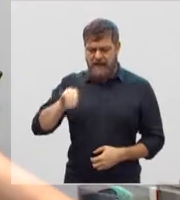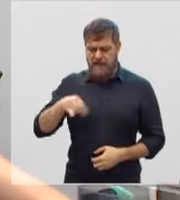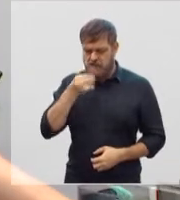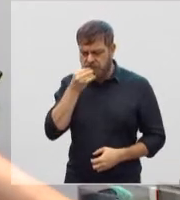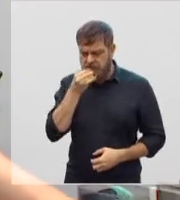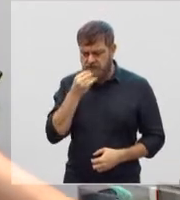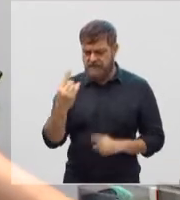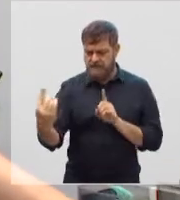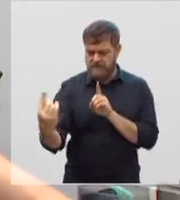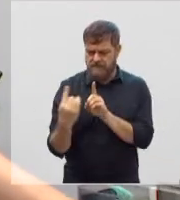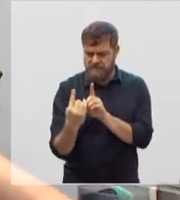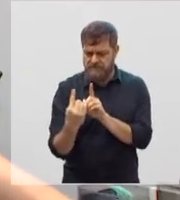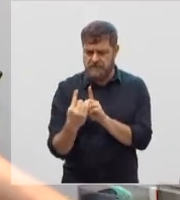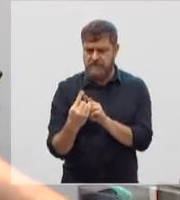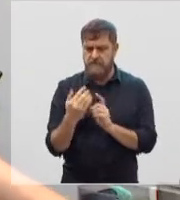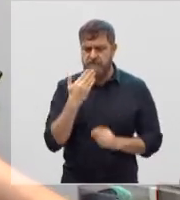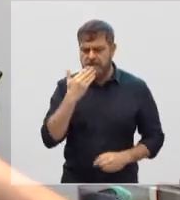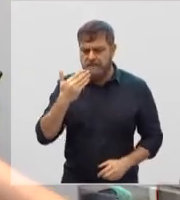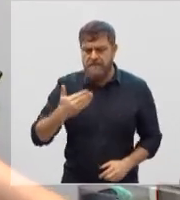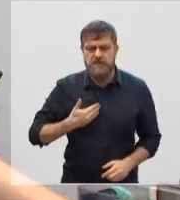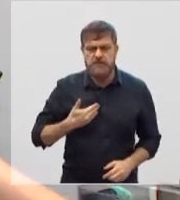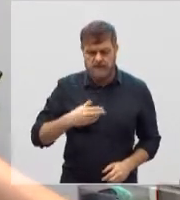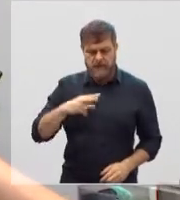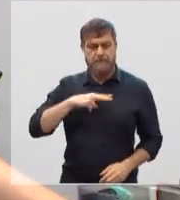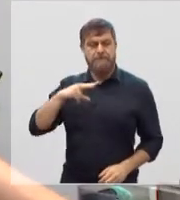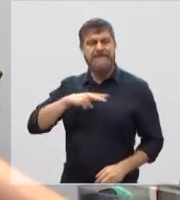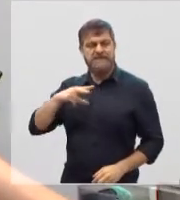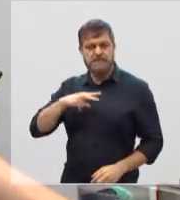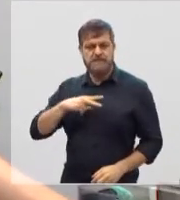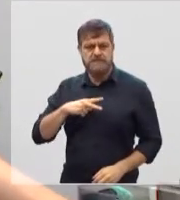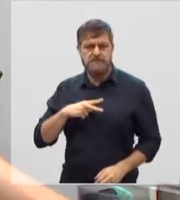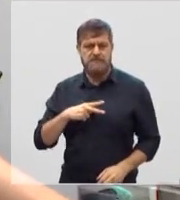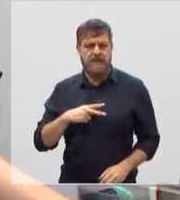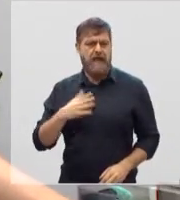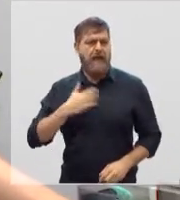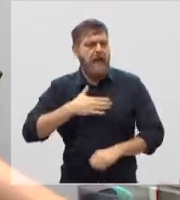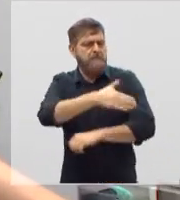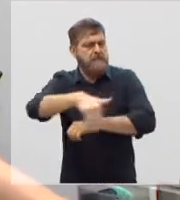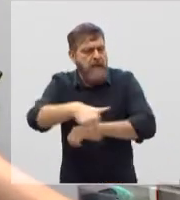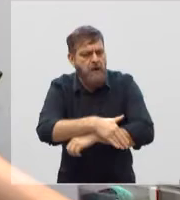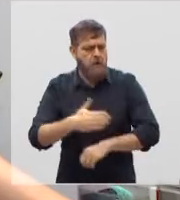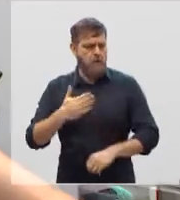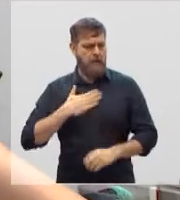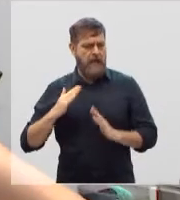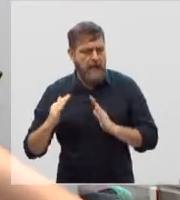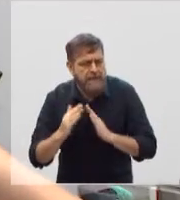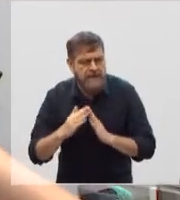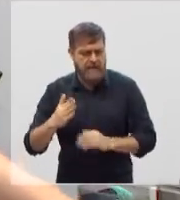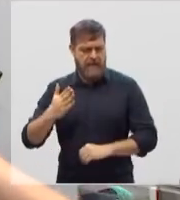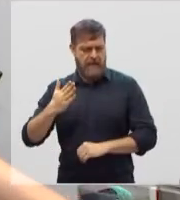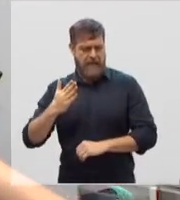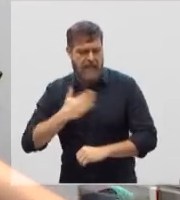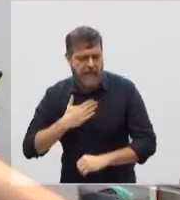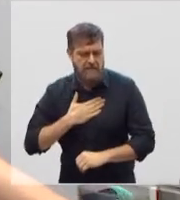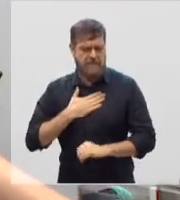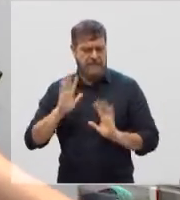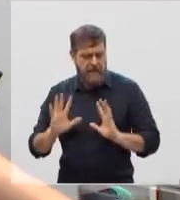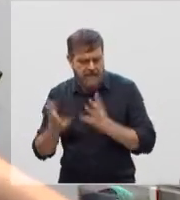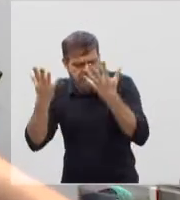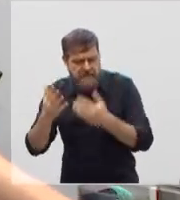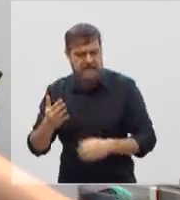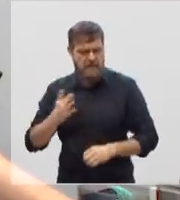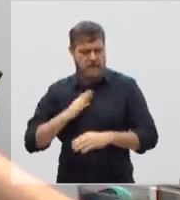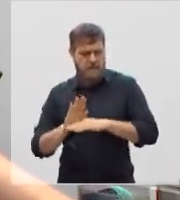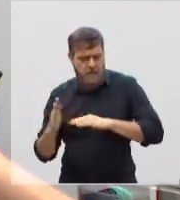ainda lá na cidade de Jundiaí. Havia muito pedidos pessoais, particulares, a minha rua, a minha casa, a